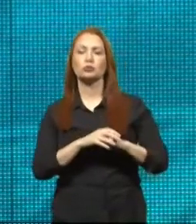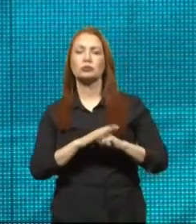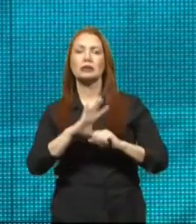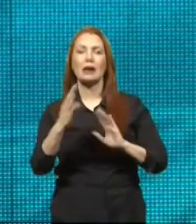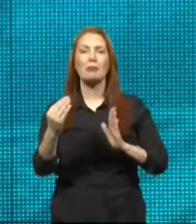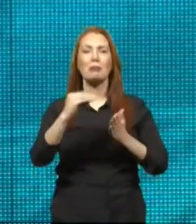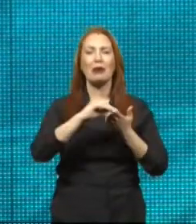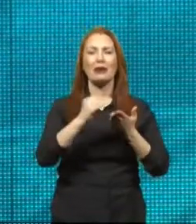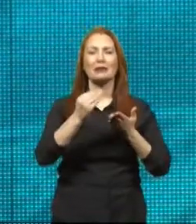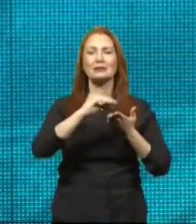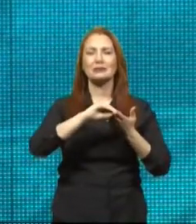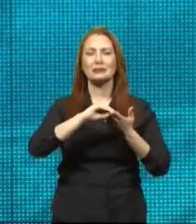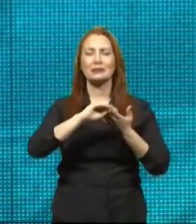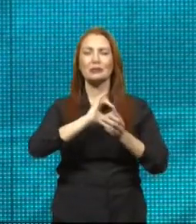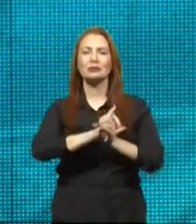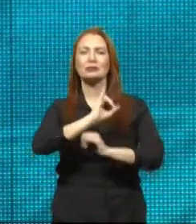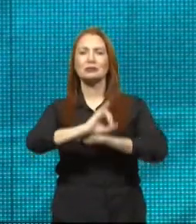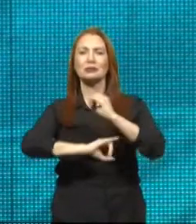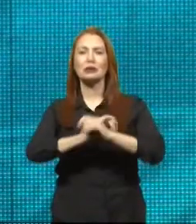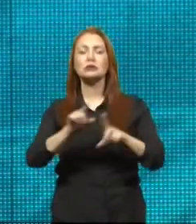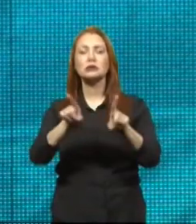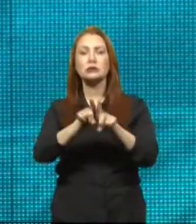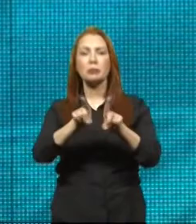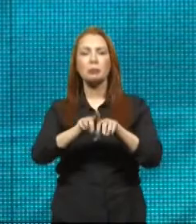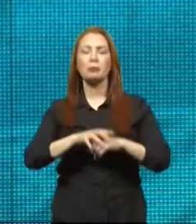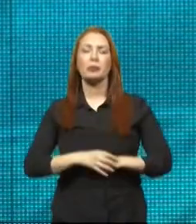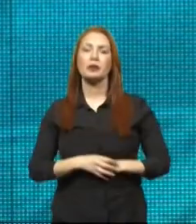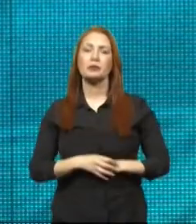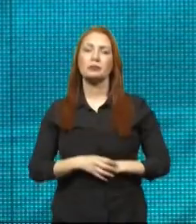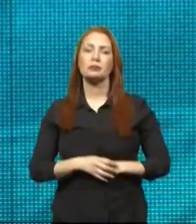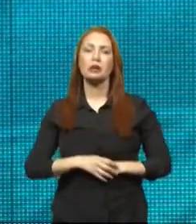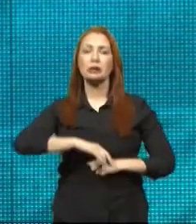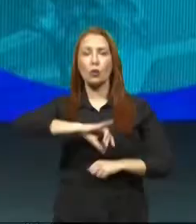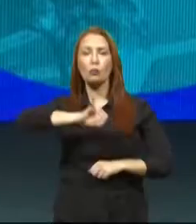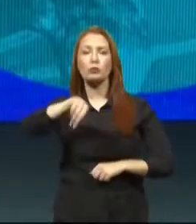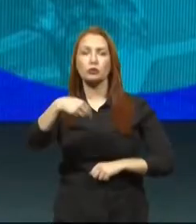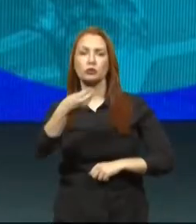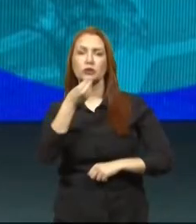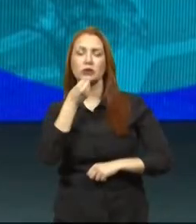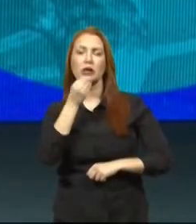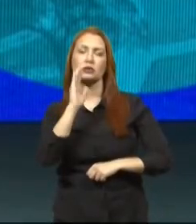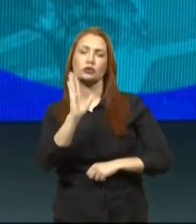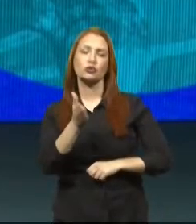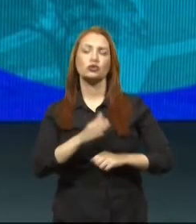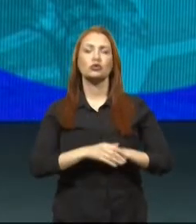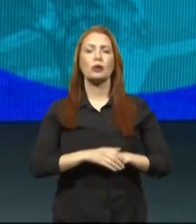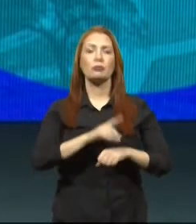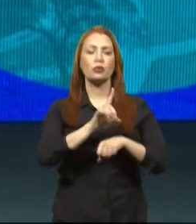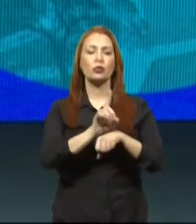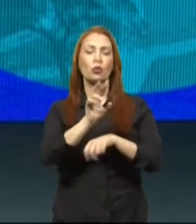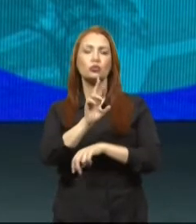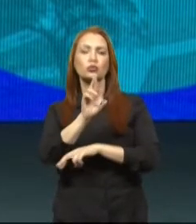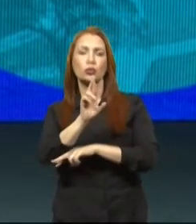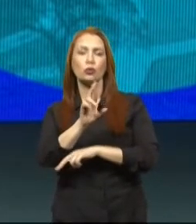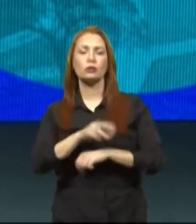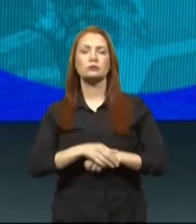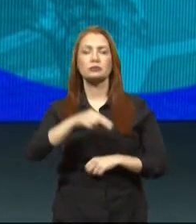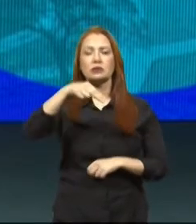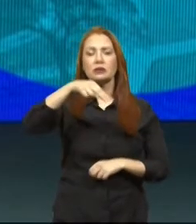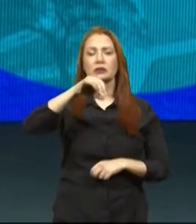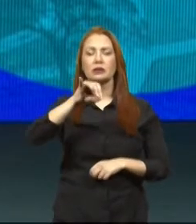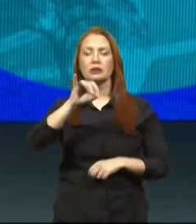aplicação e das oportunidades, passar para o doutor